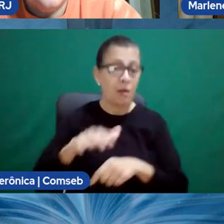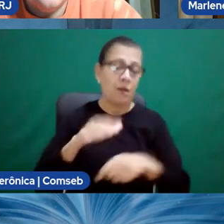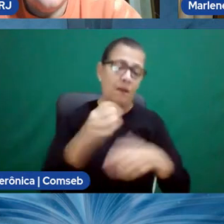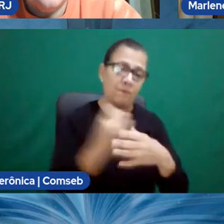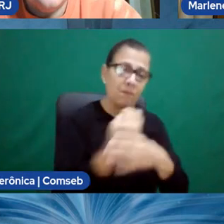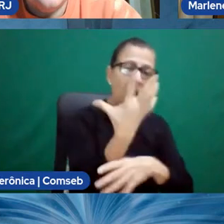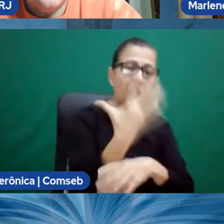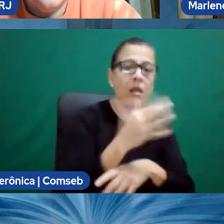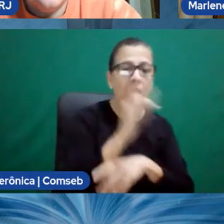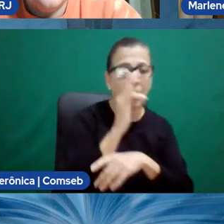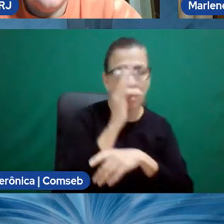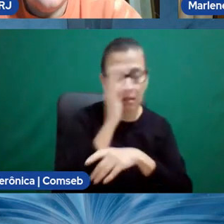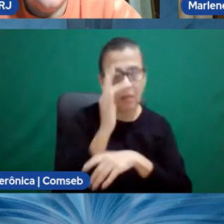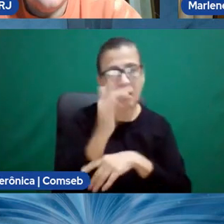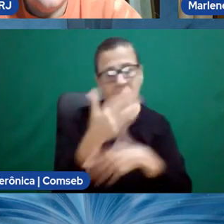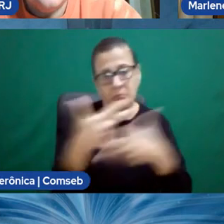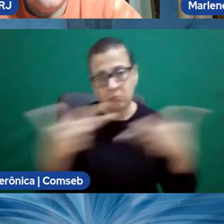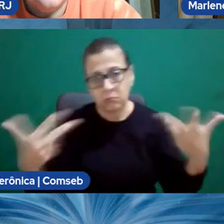a vida,